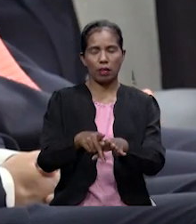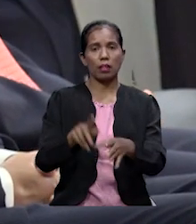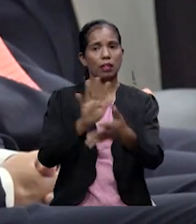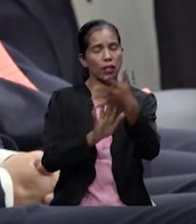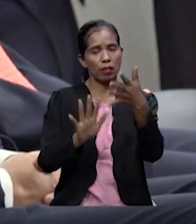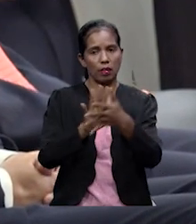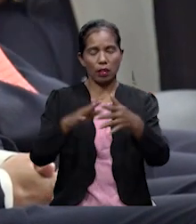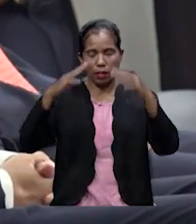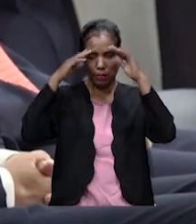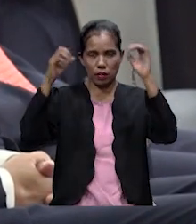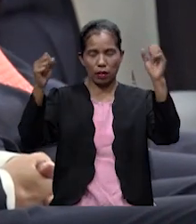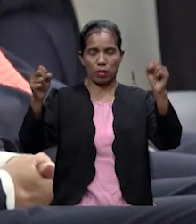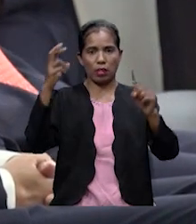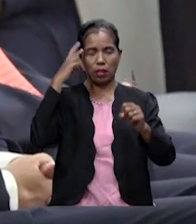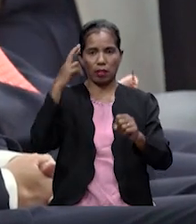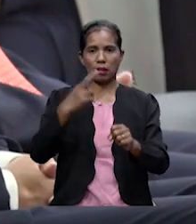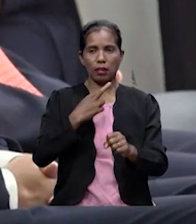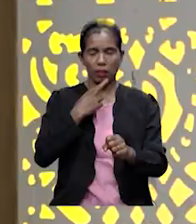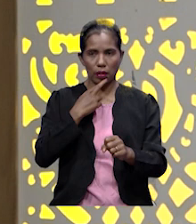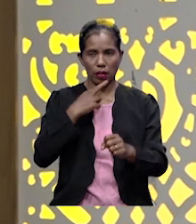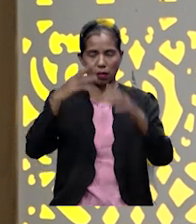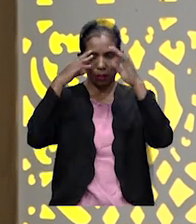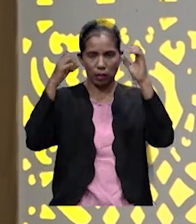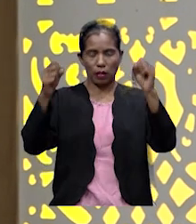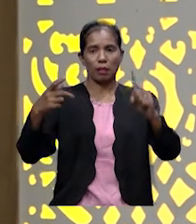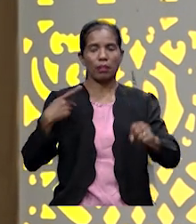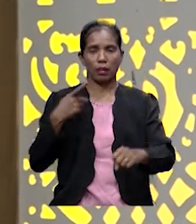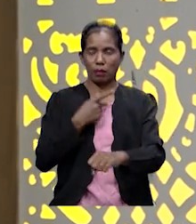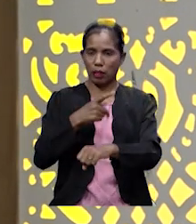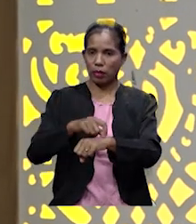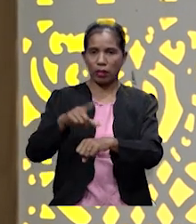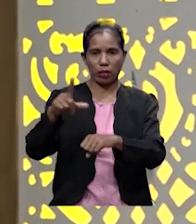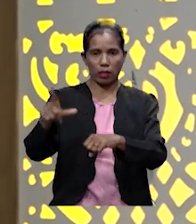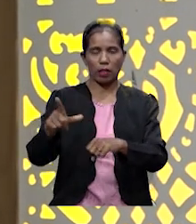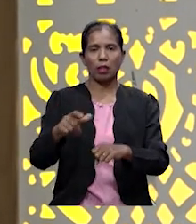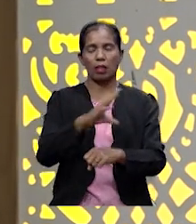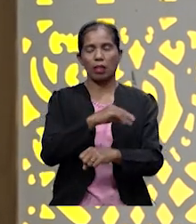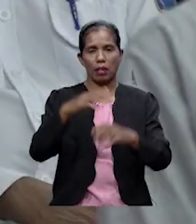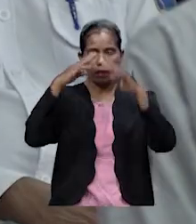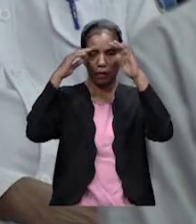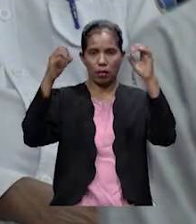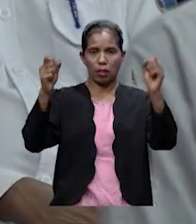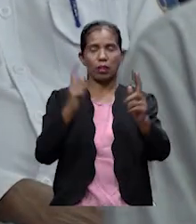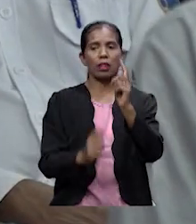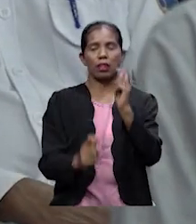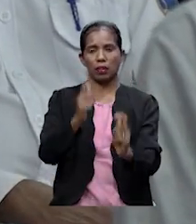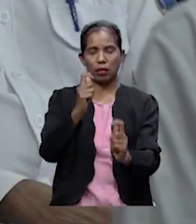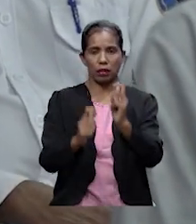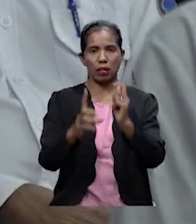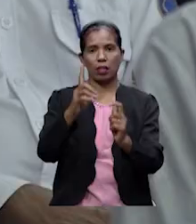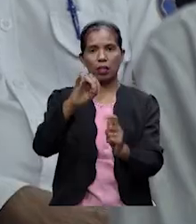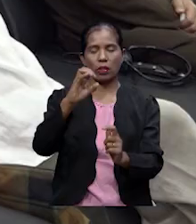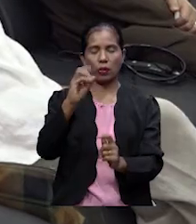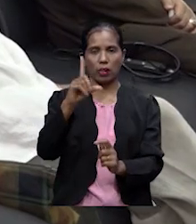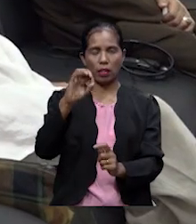né, Presidente da República, José Ramos Horta, Presidente do Parlamento Nacional, Aniceto Guterres, Presidente do Tribunal de Recurso, Deolindo dos